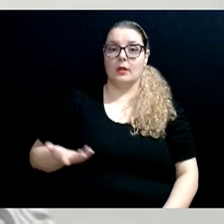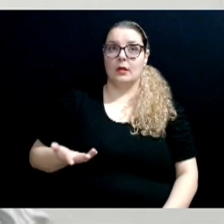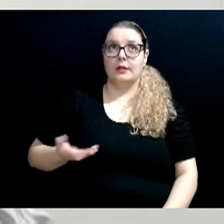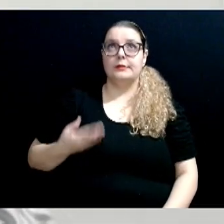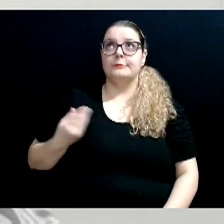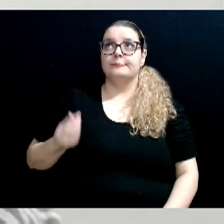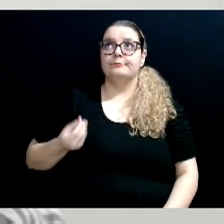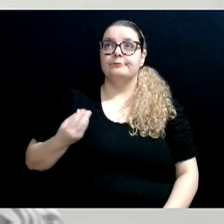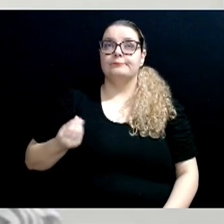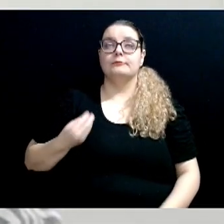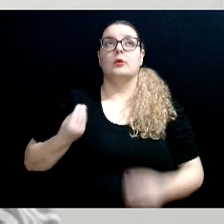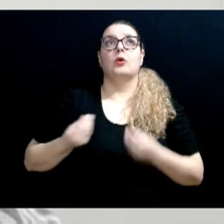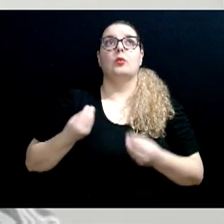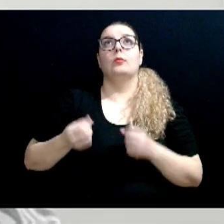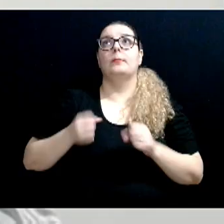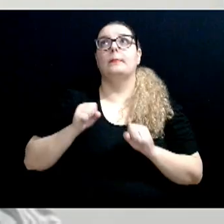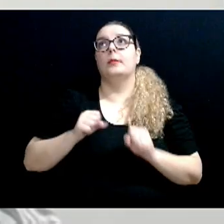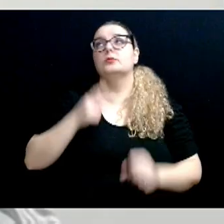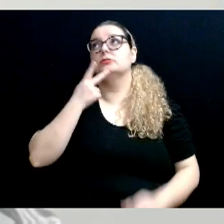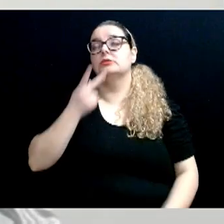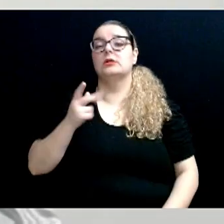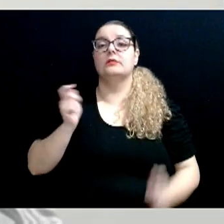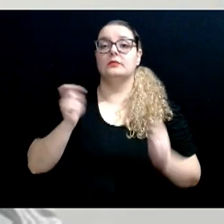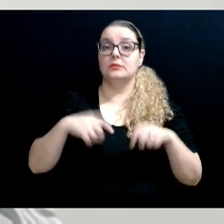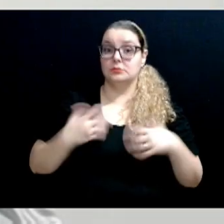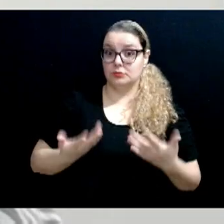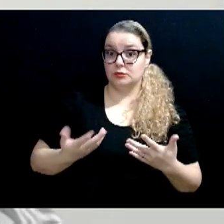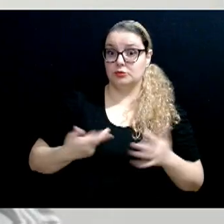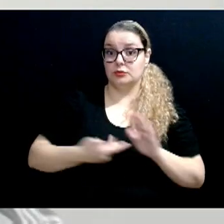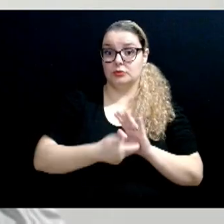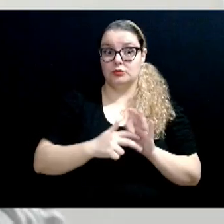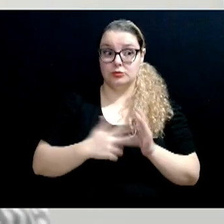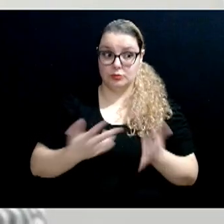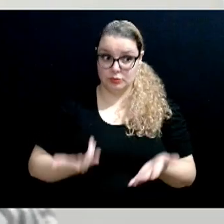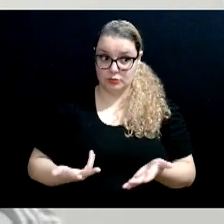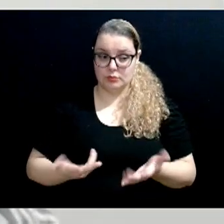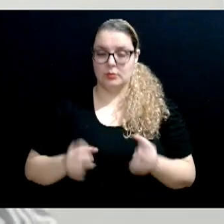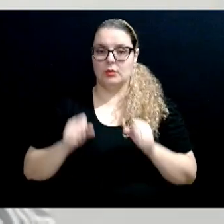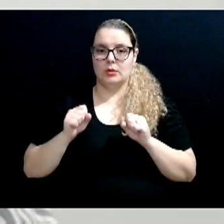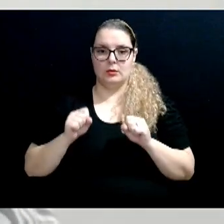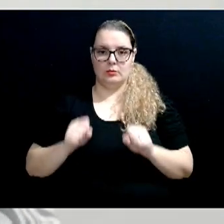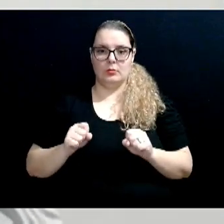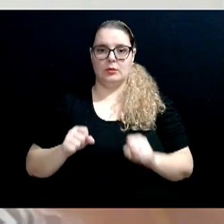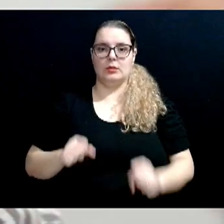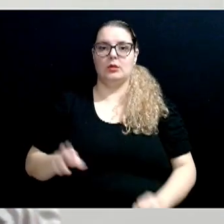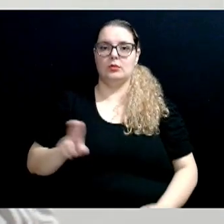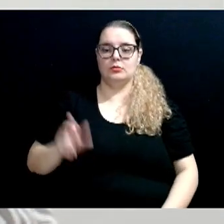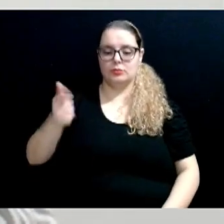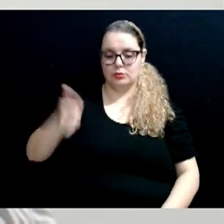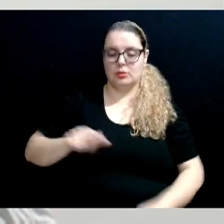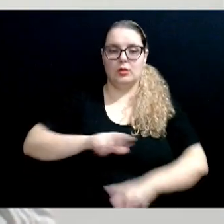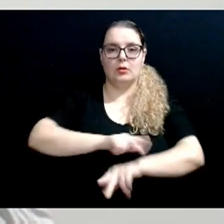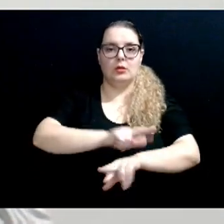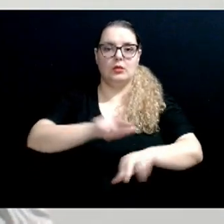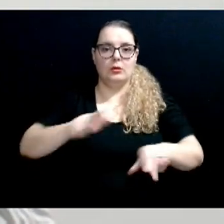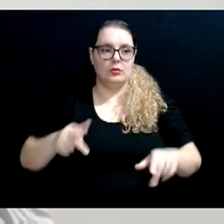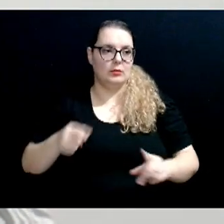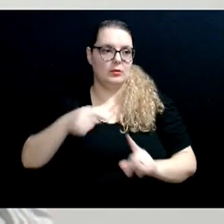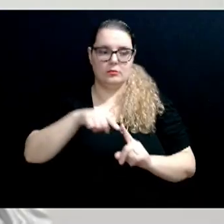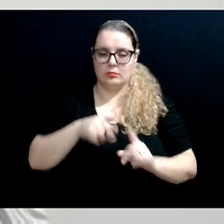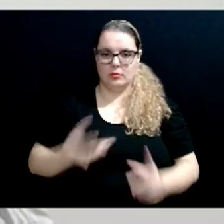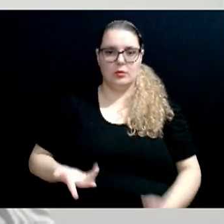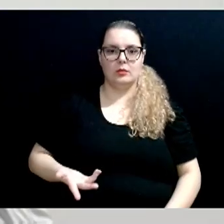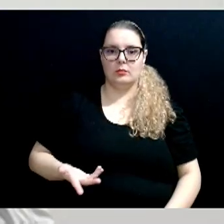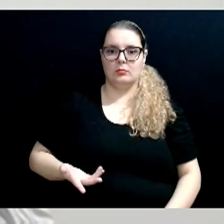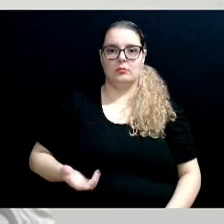muito eficiente no sentido de poder ser replicada em diversos cenários, seja empresas de grande porte,